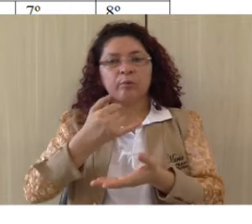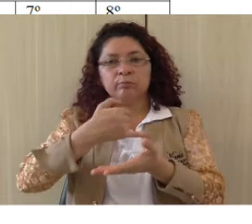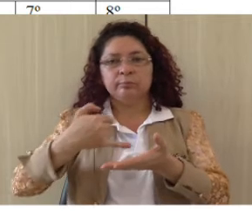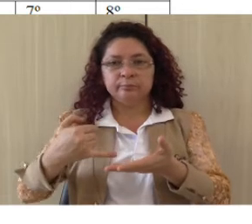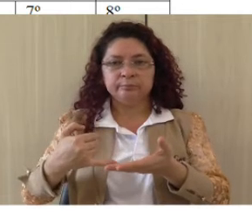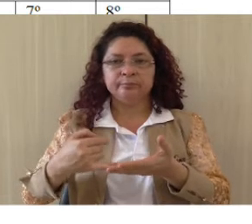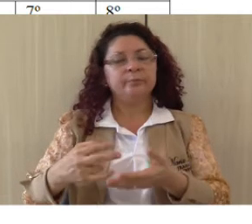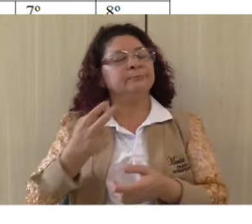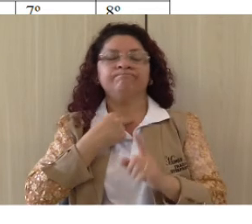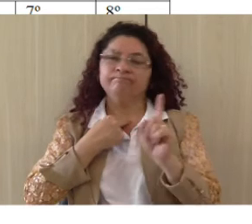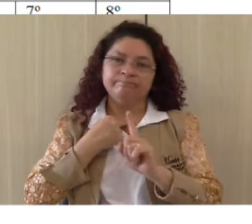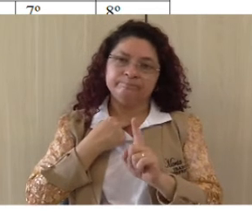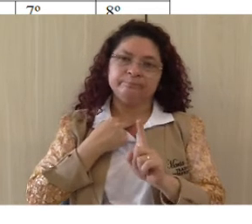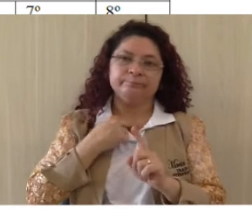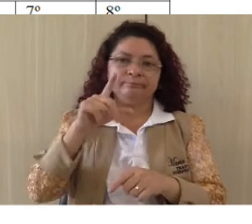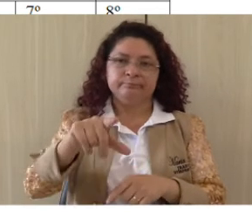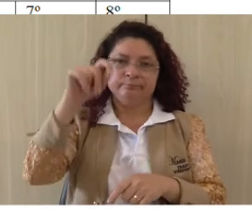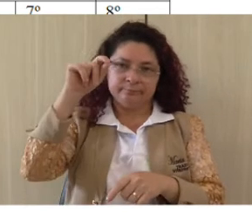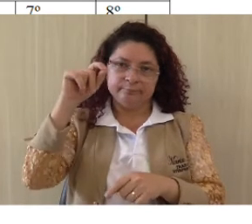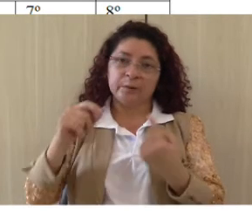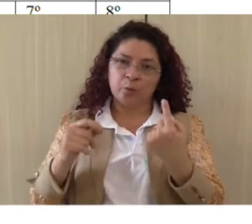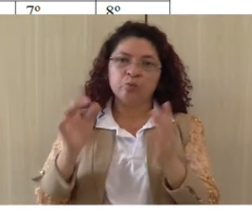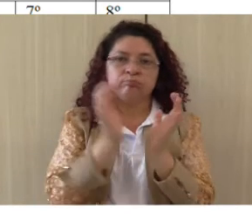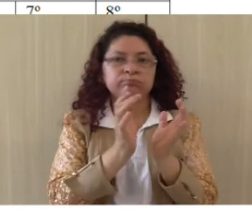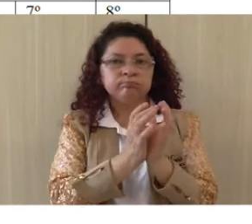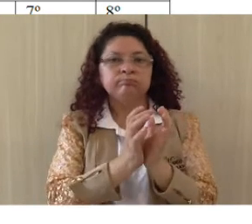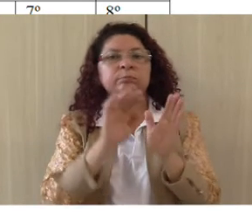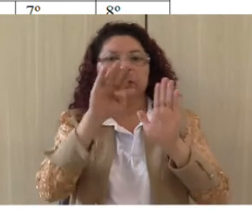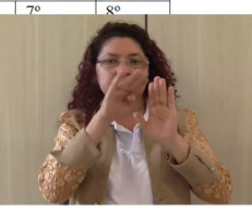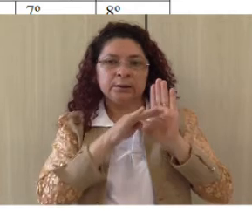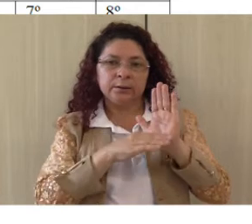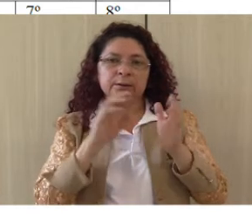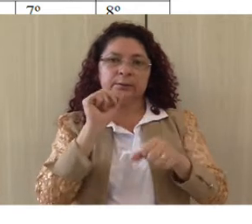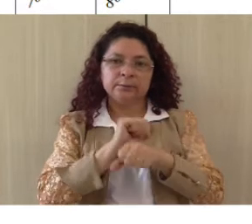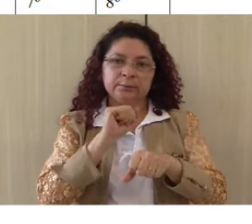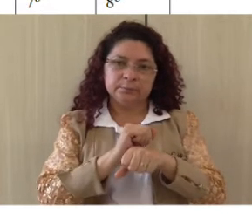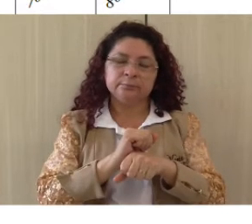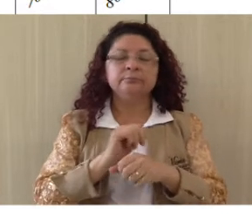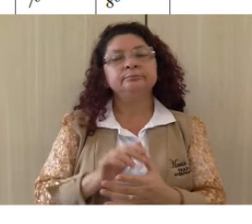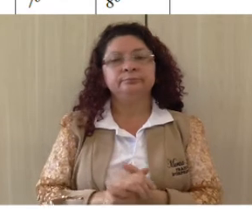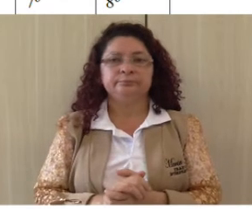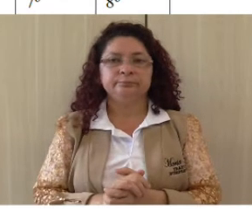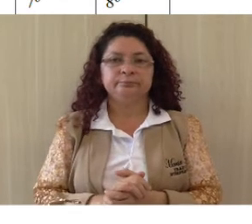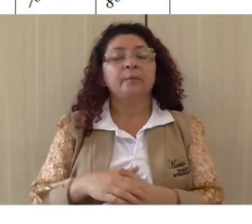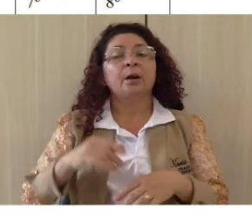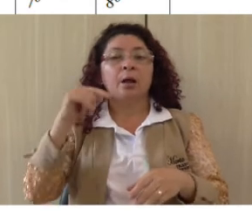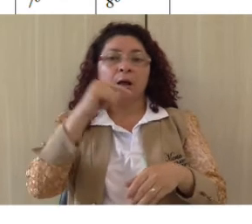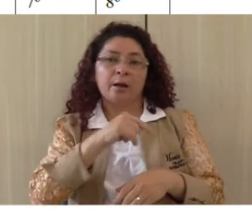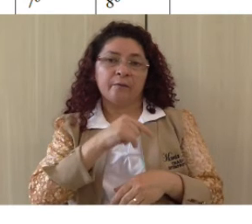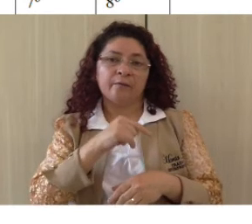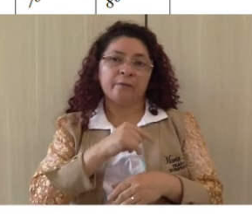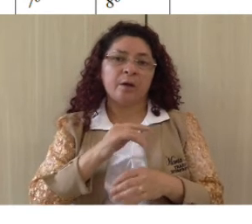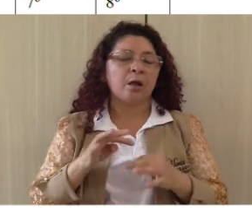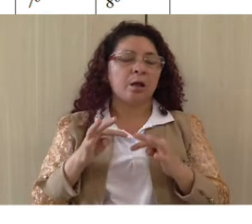matrícula, não havendo candidato selecionado em um dos grupos de reserva de vagas do sistema de cotas, a vaga